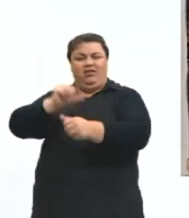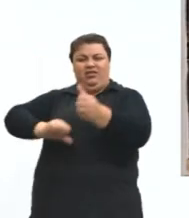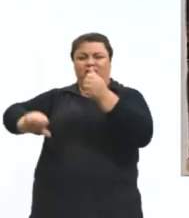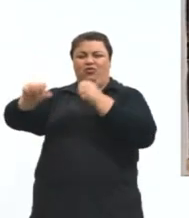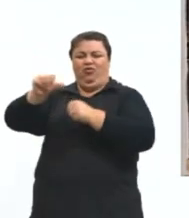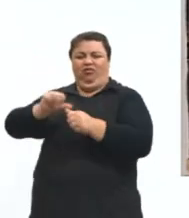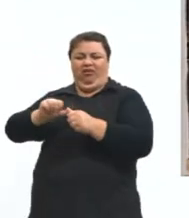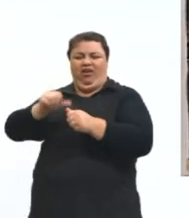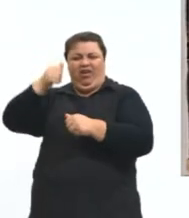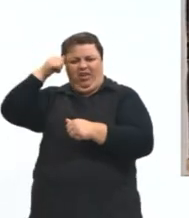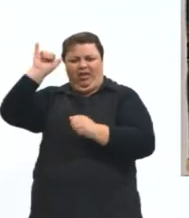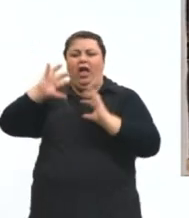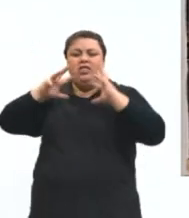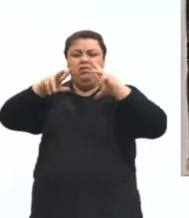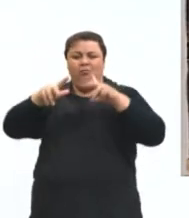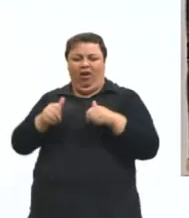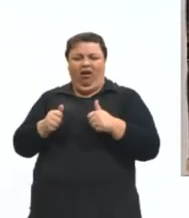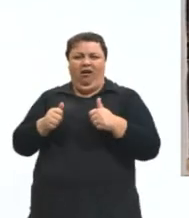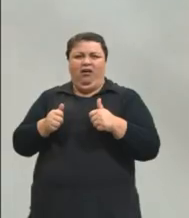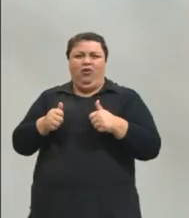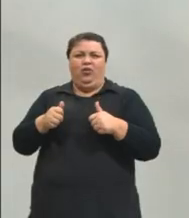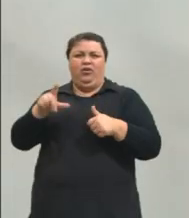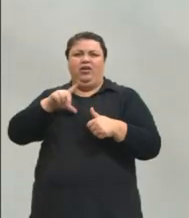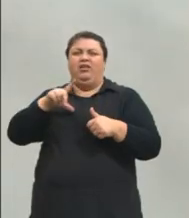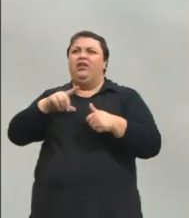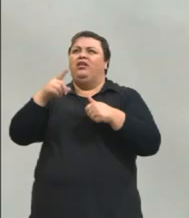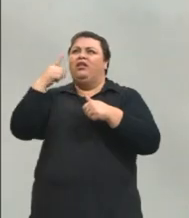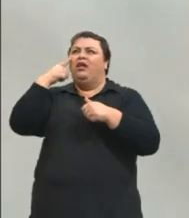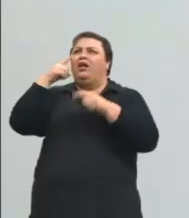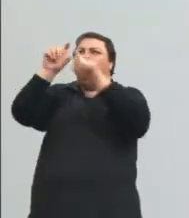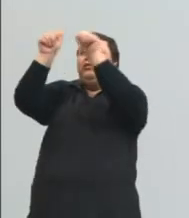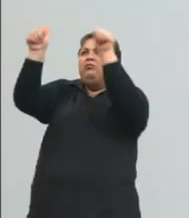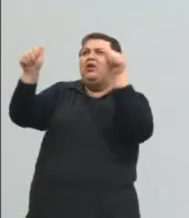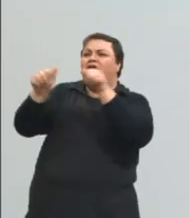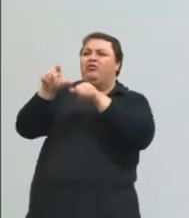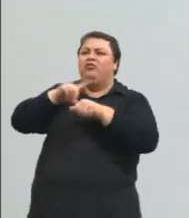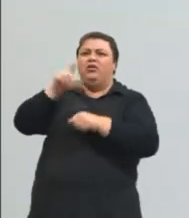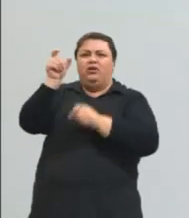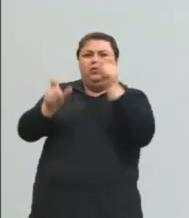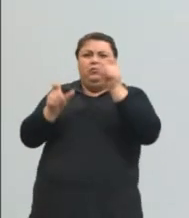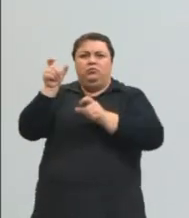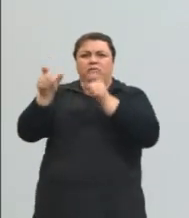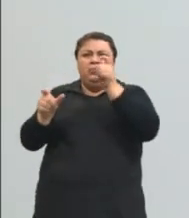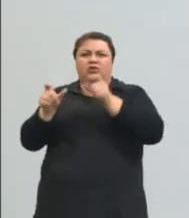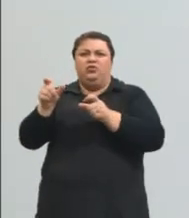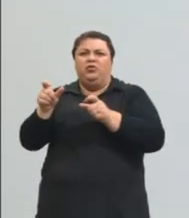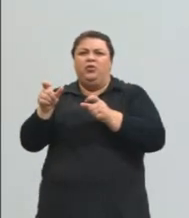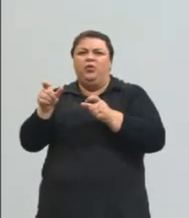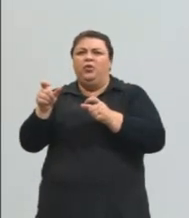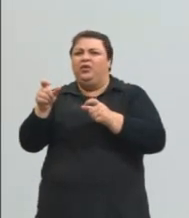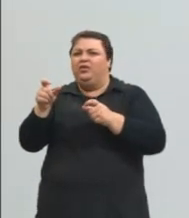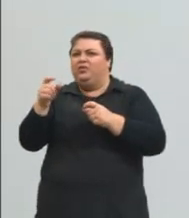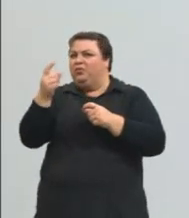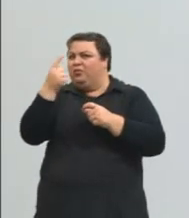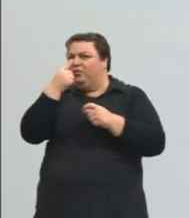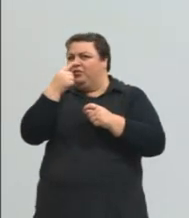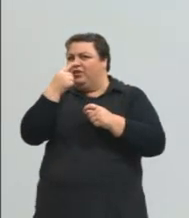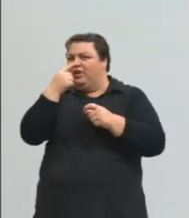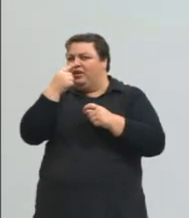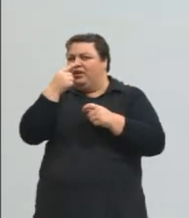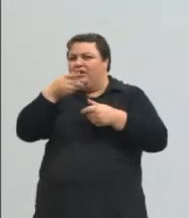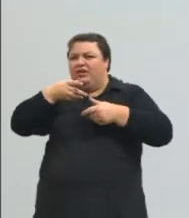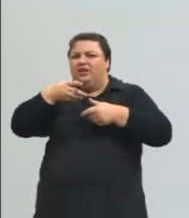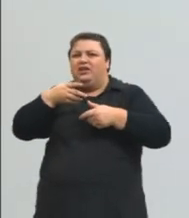em vaca, ia ter ali na imagem tem pessoas com nariz ali saindo vaca, né? Então,